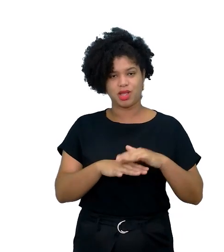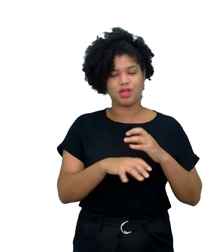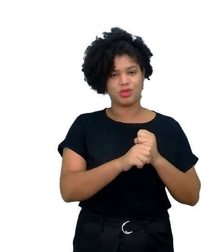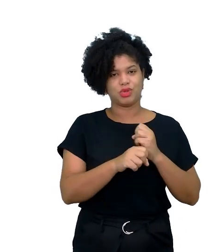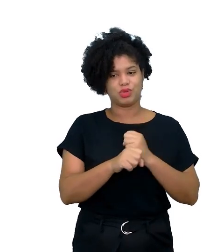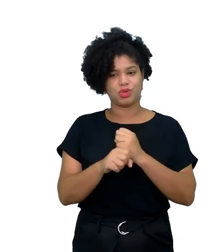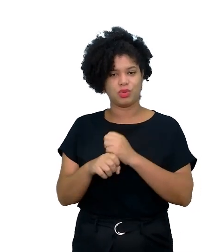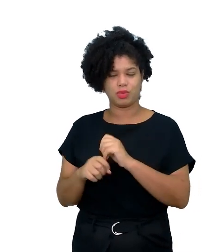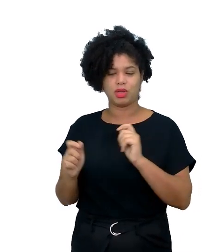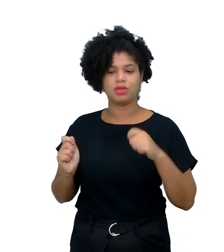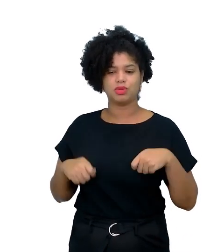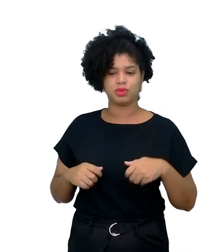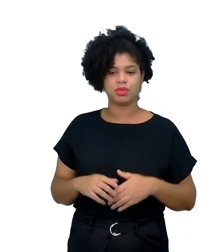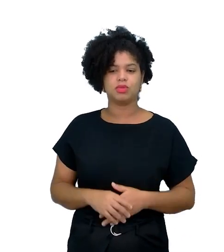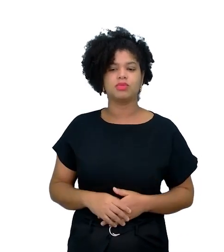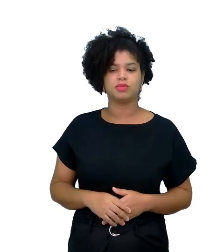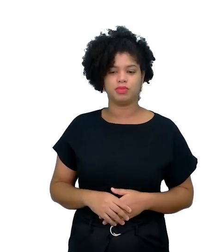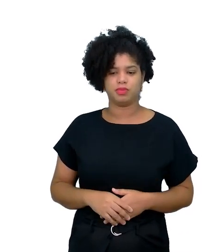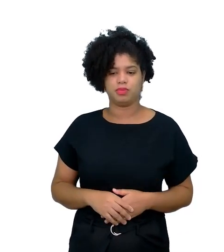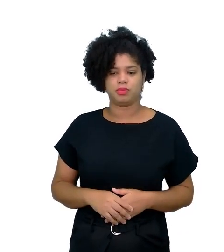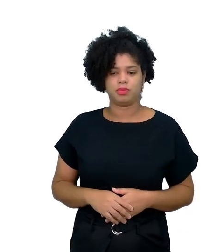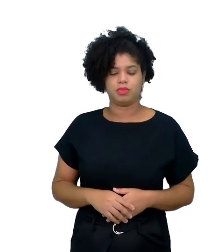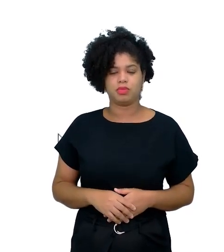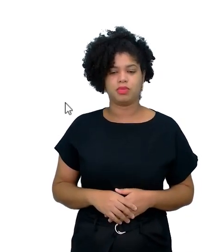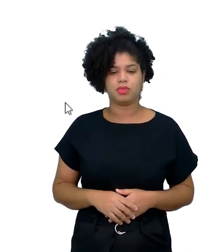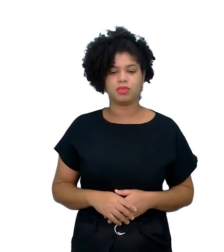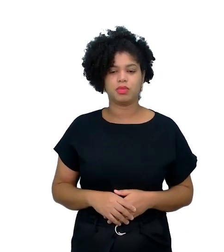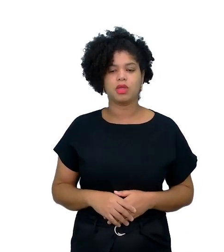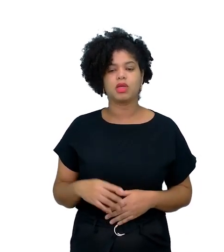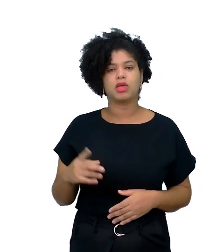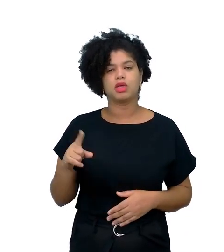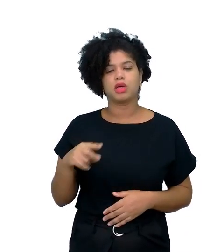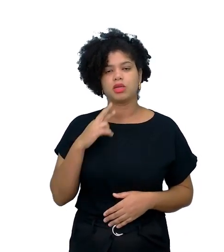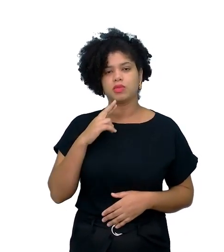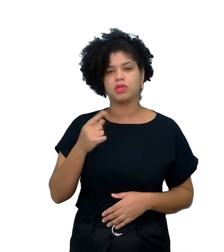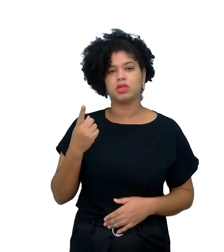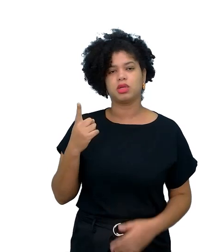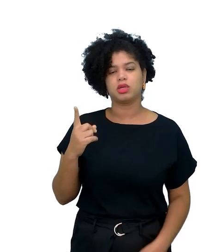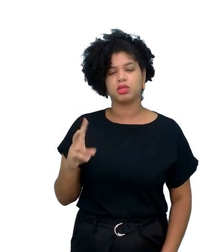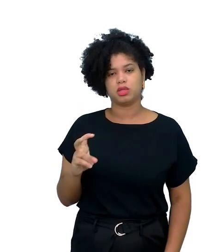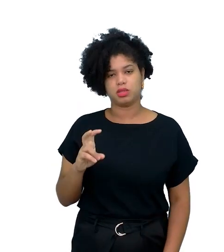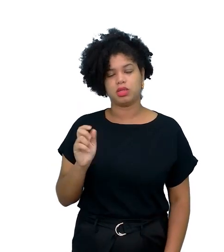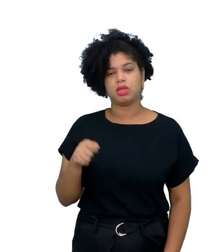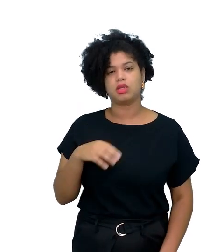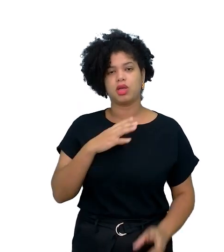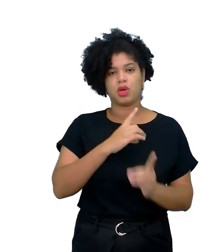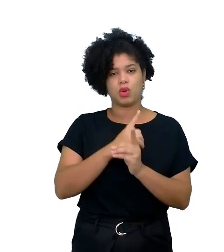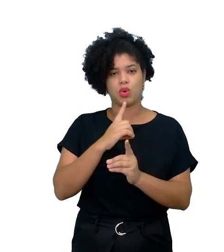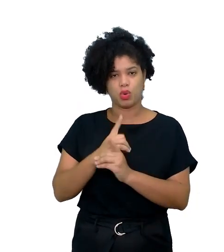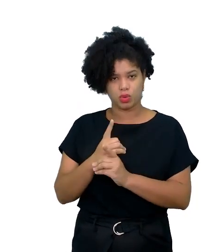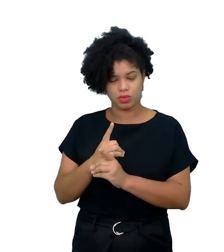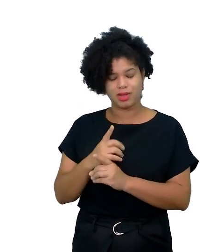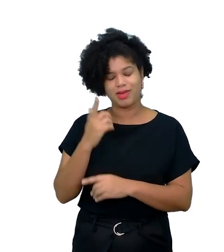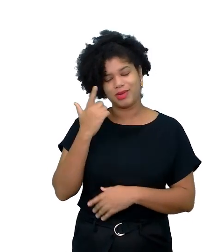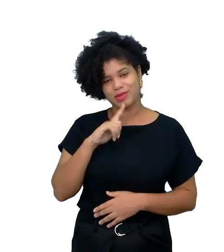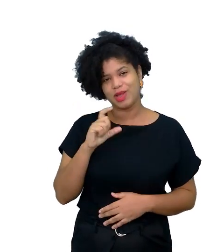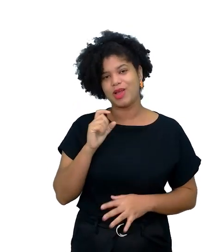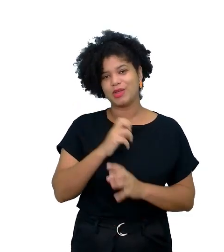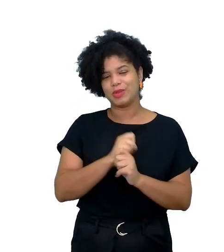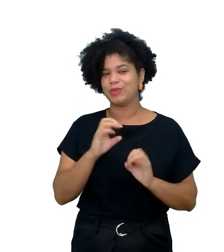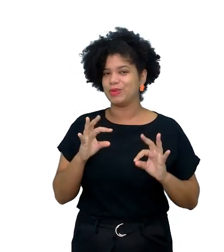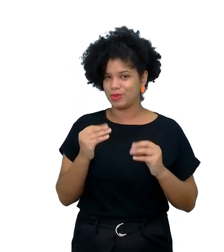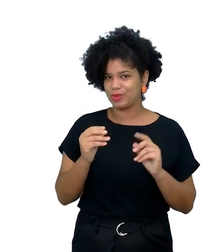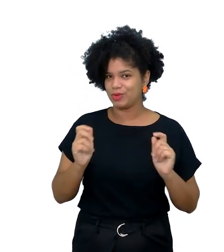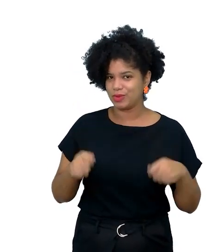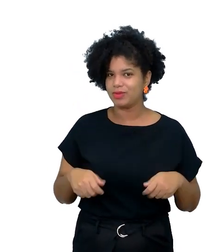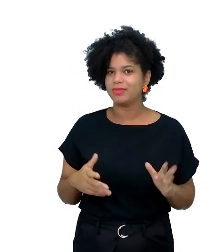contagem, né? Até eu chegar aí no 15, para que eu possa descobrir, né? E chegando aí no total,